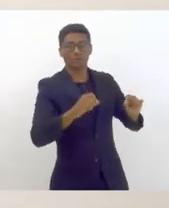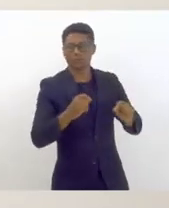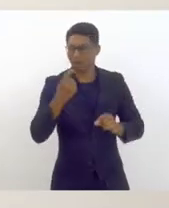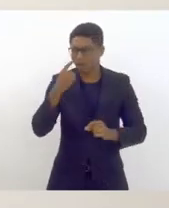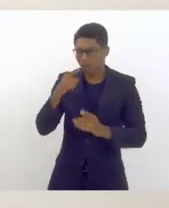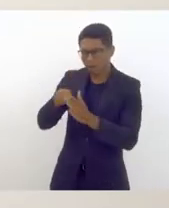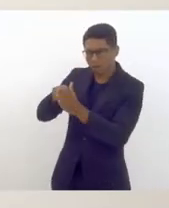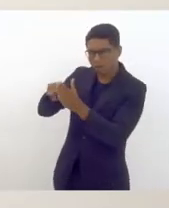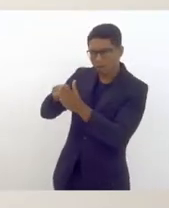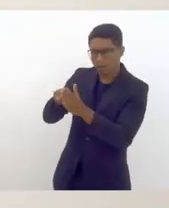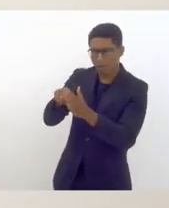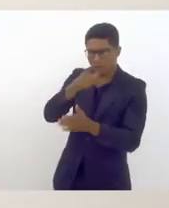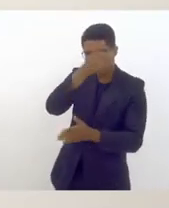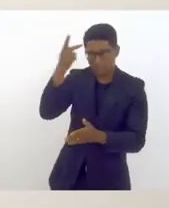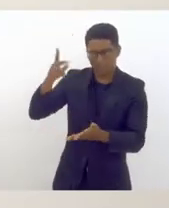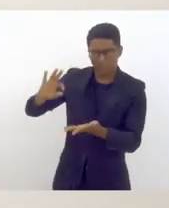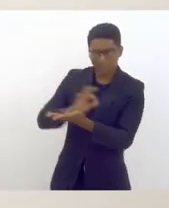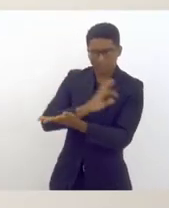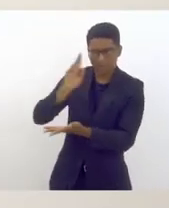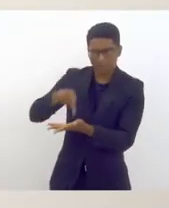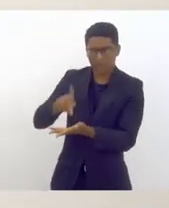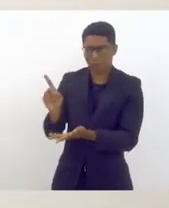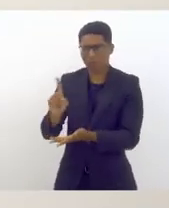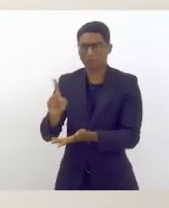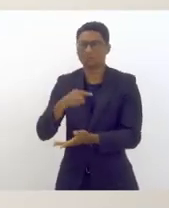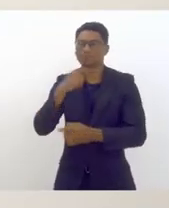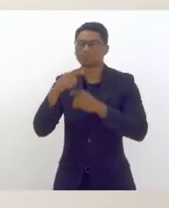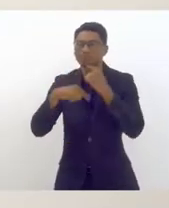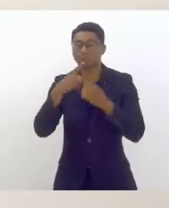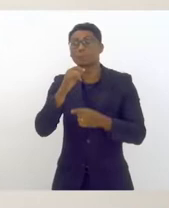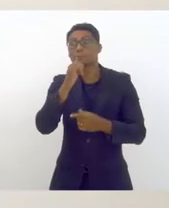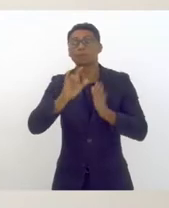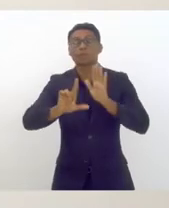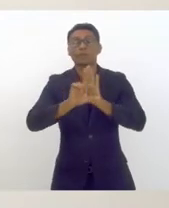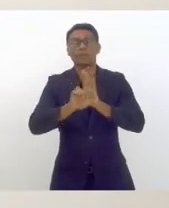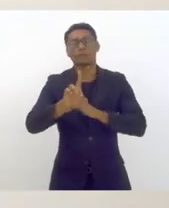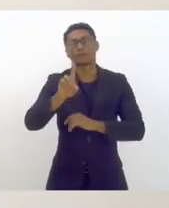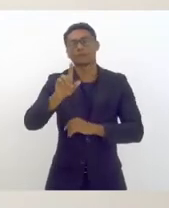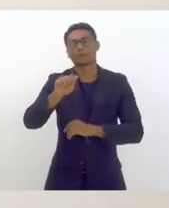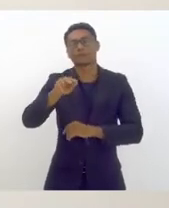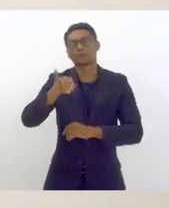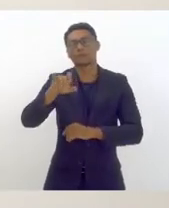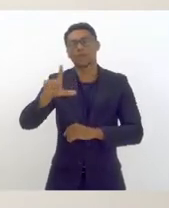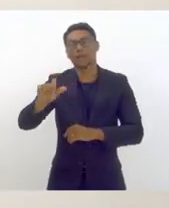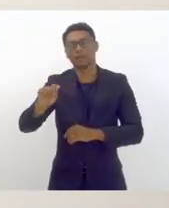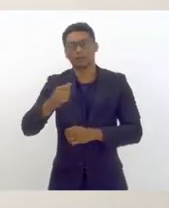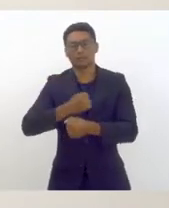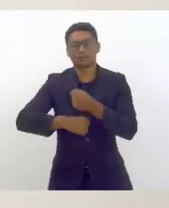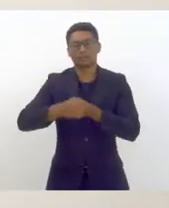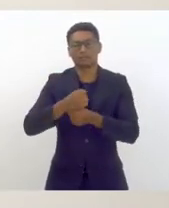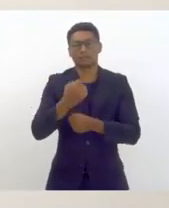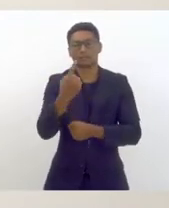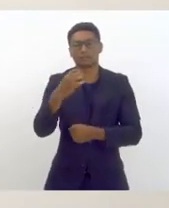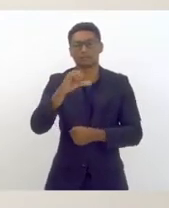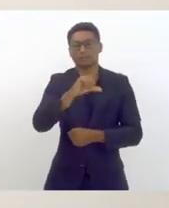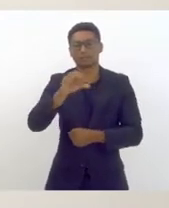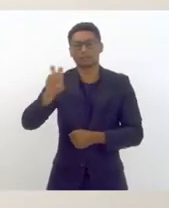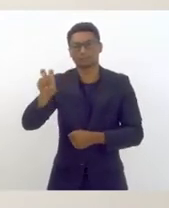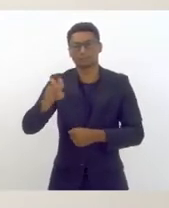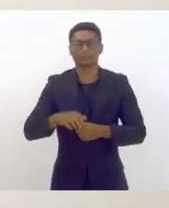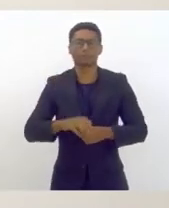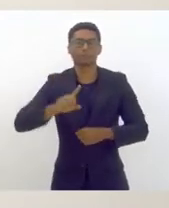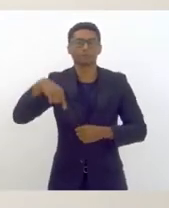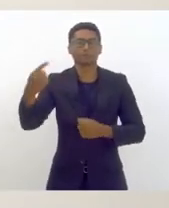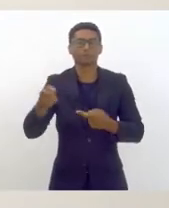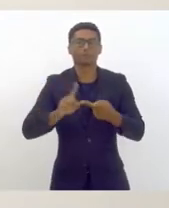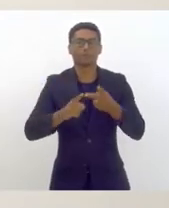quer dizer, as 4, a lei, né, Daniela Pérez, conhecida como Daniela Pérez, de 95, depois a lei sobre